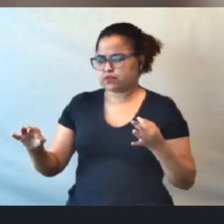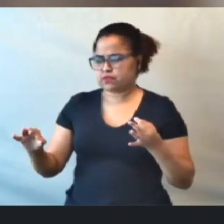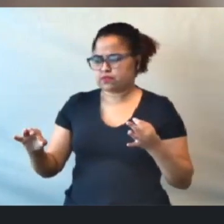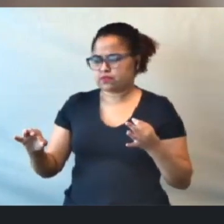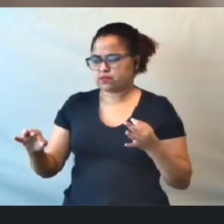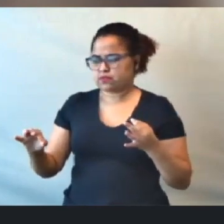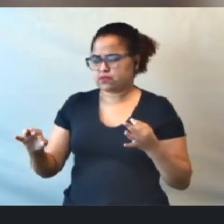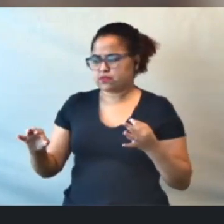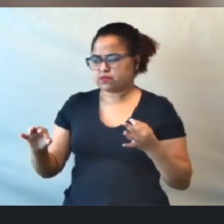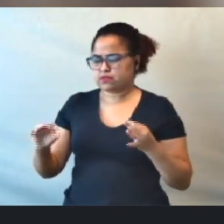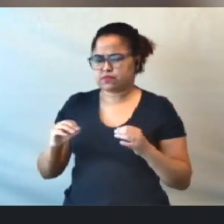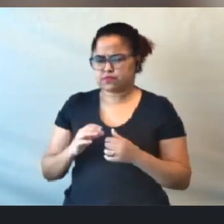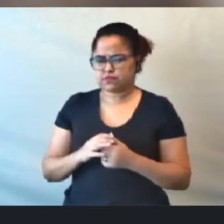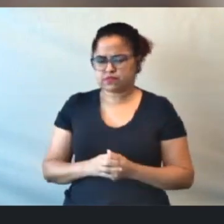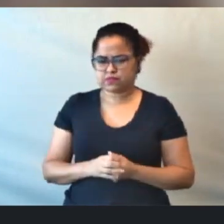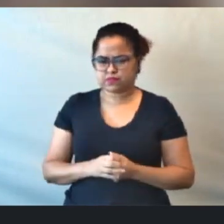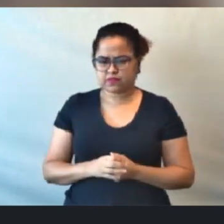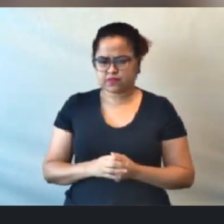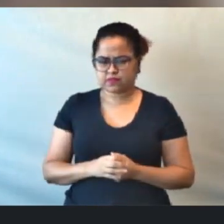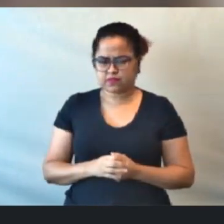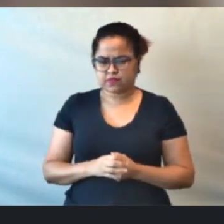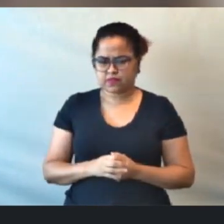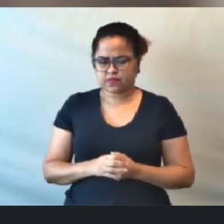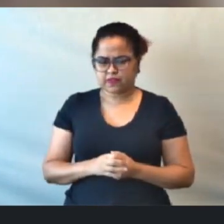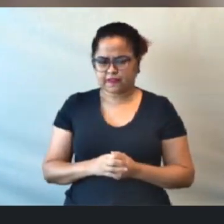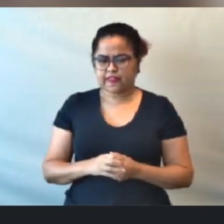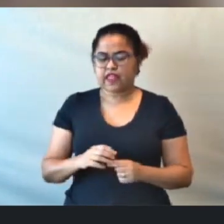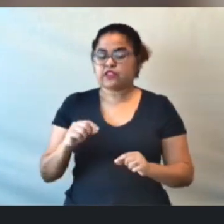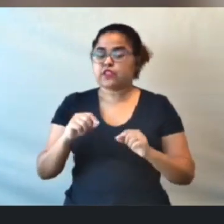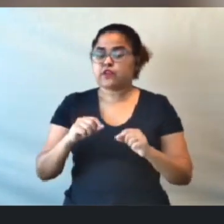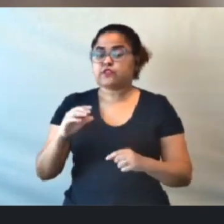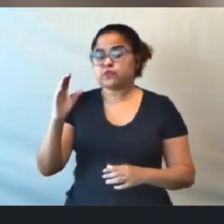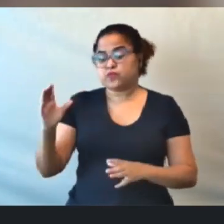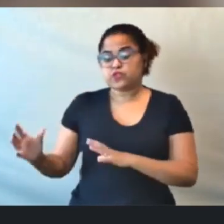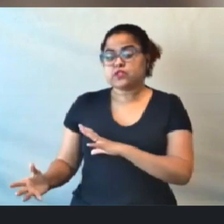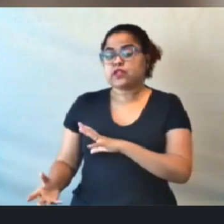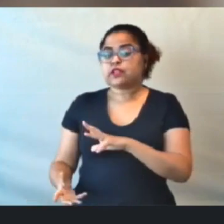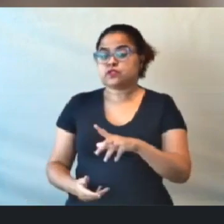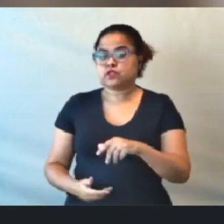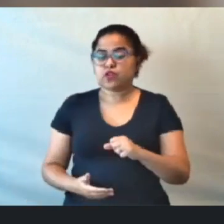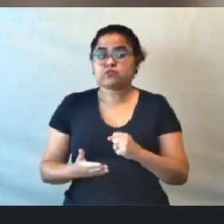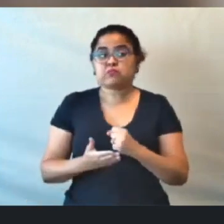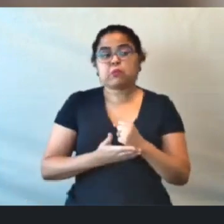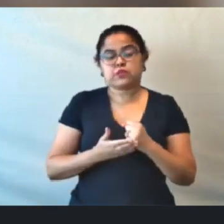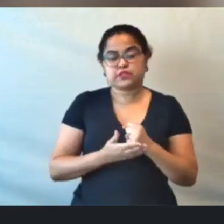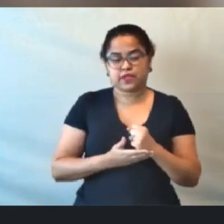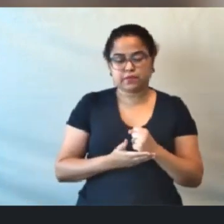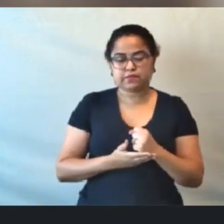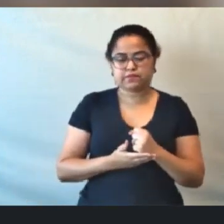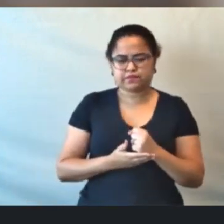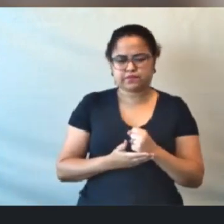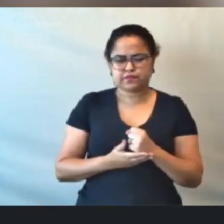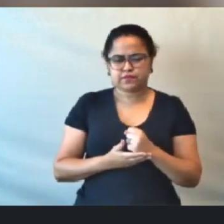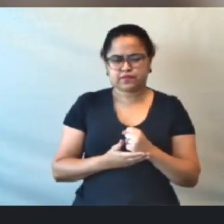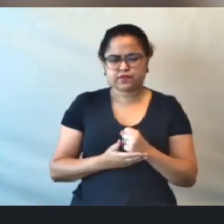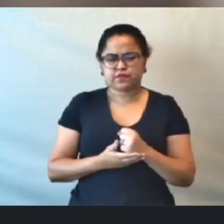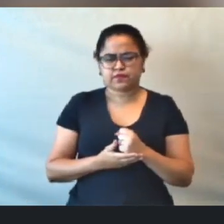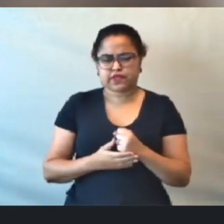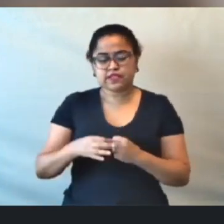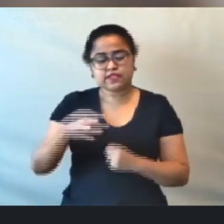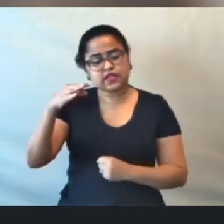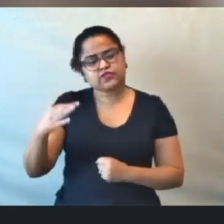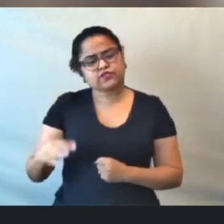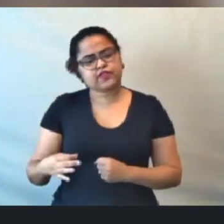literatura internacional na qual a gente pode se basear e certificar a eficácia. No caso de Enzilimp,